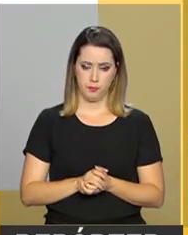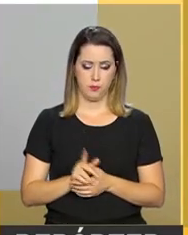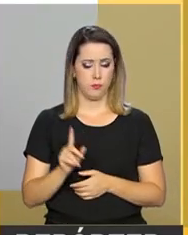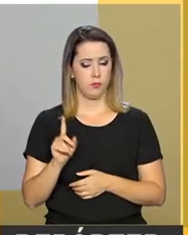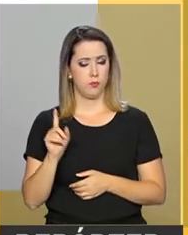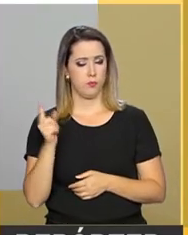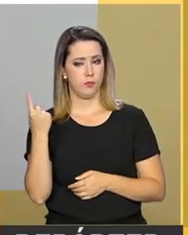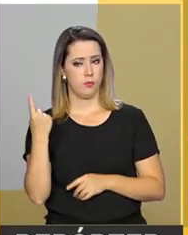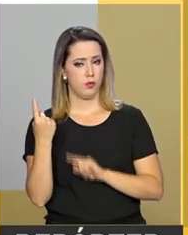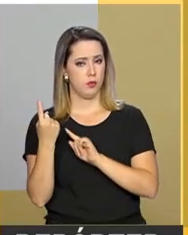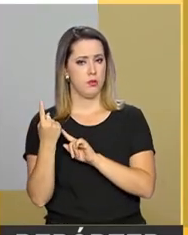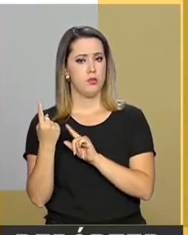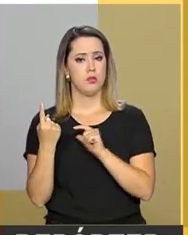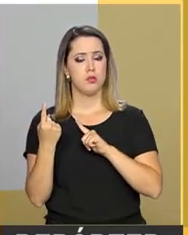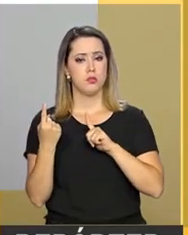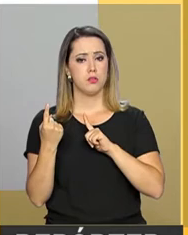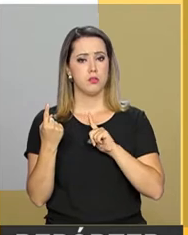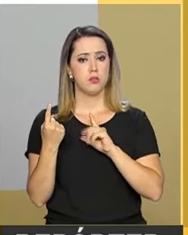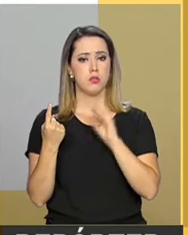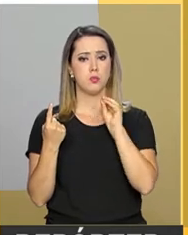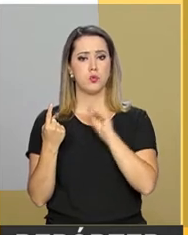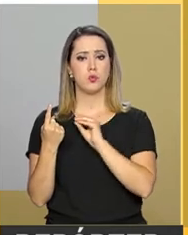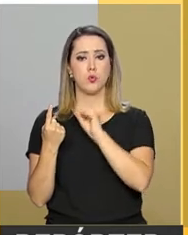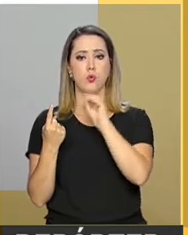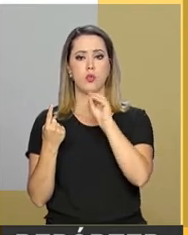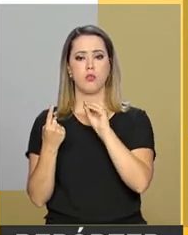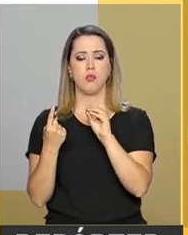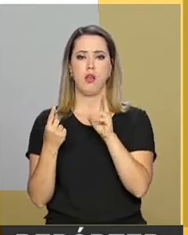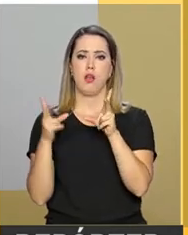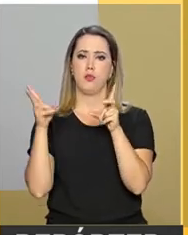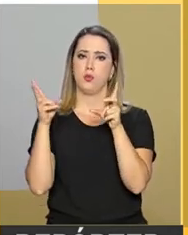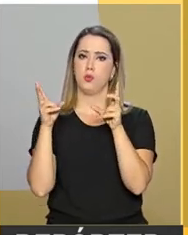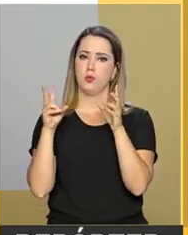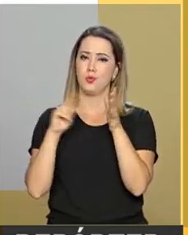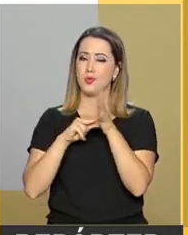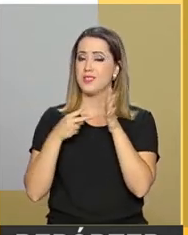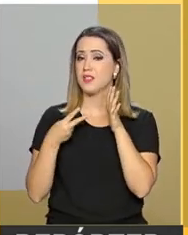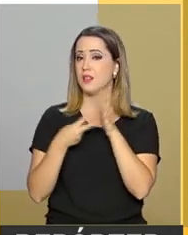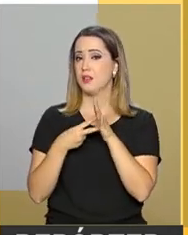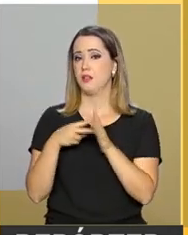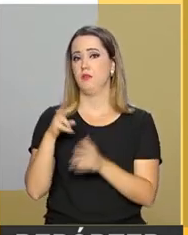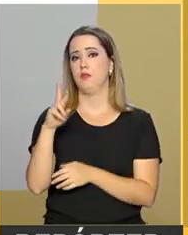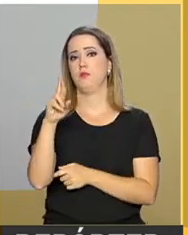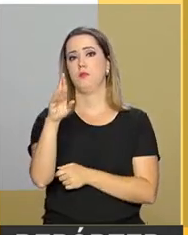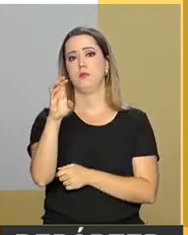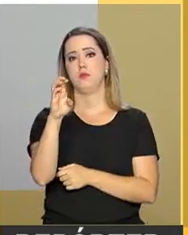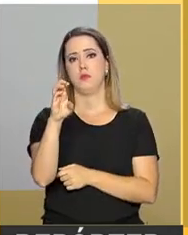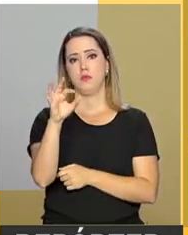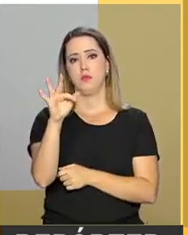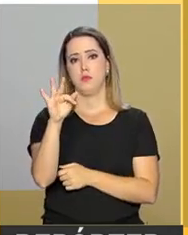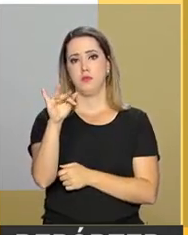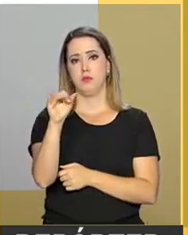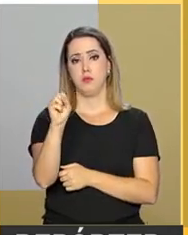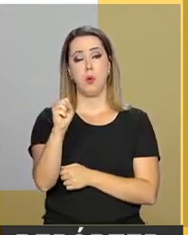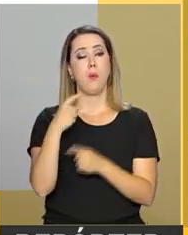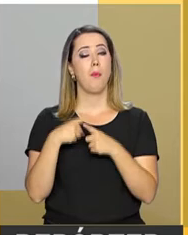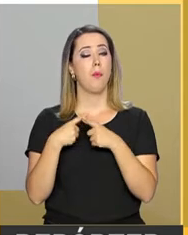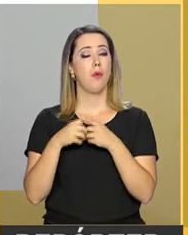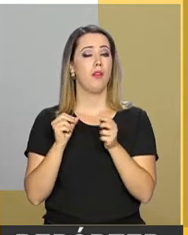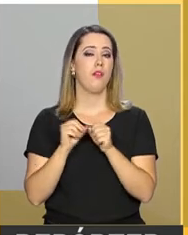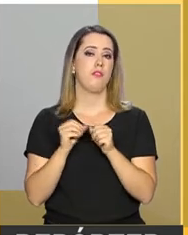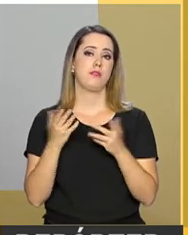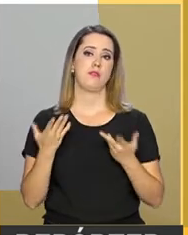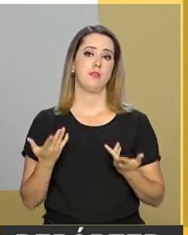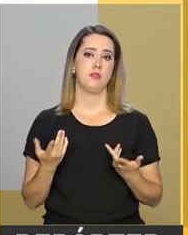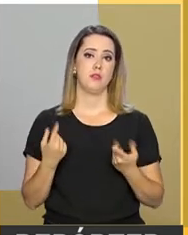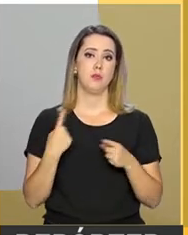lado, nós temos que preservar o conceito de se fazer o Refis. Qual é o conceito básico? Por que fazer o Refis? Porque,